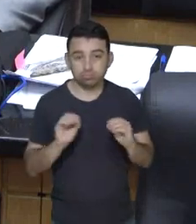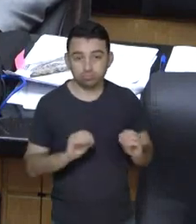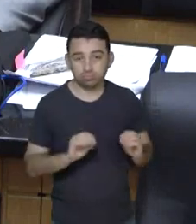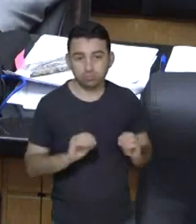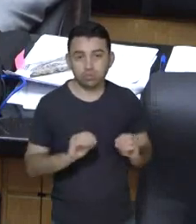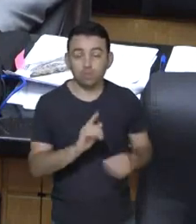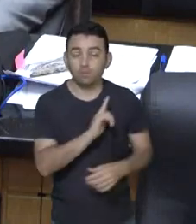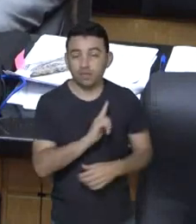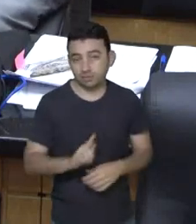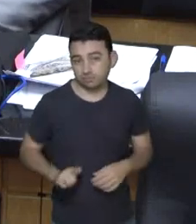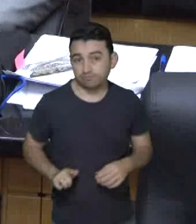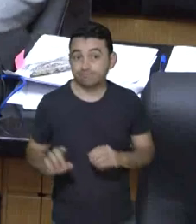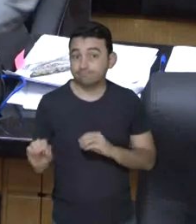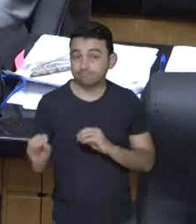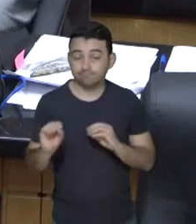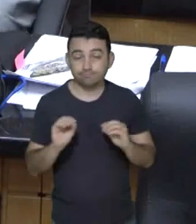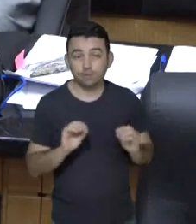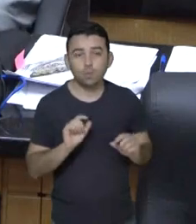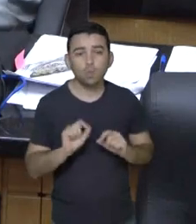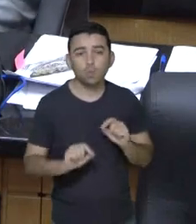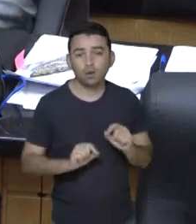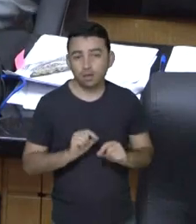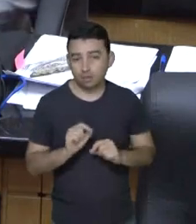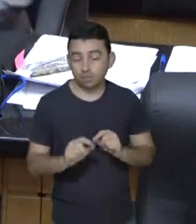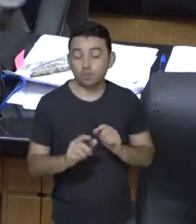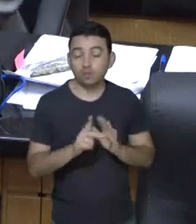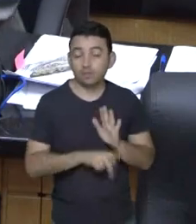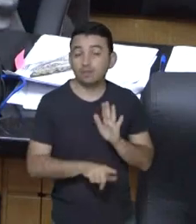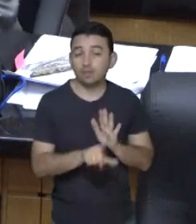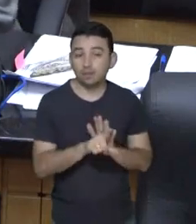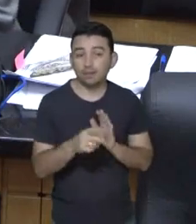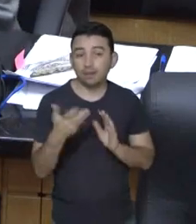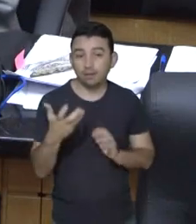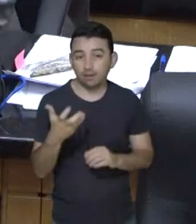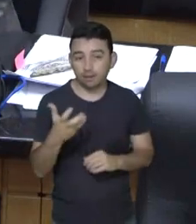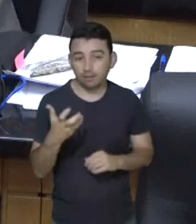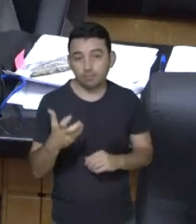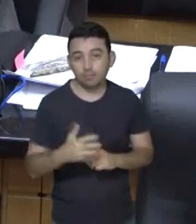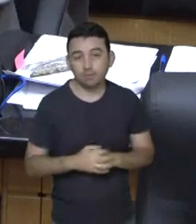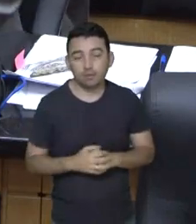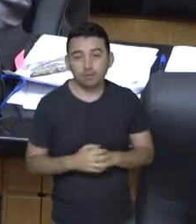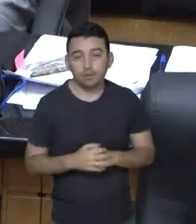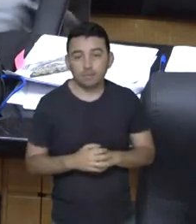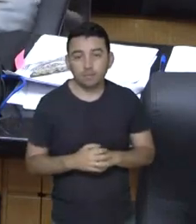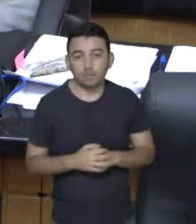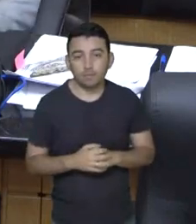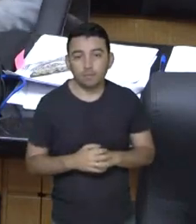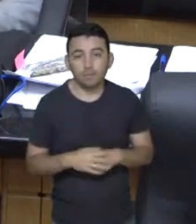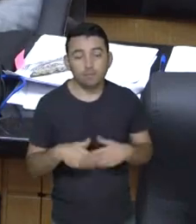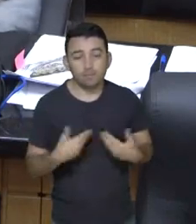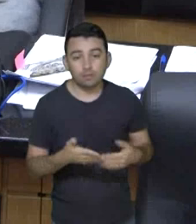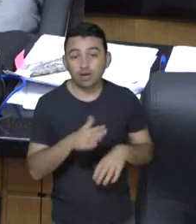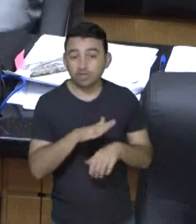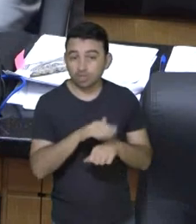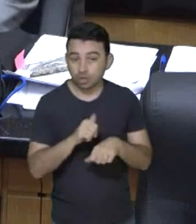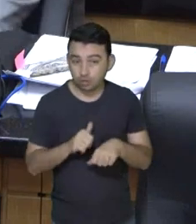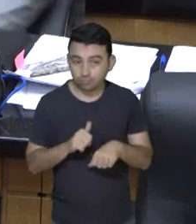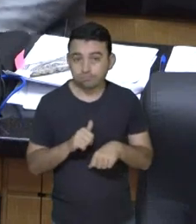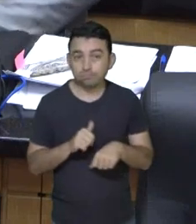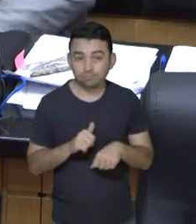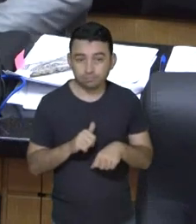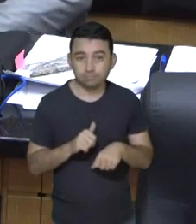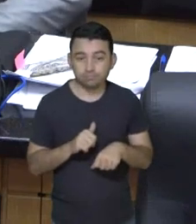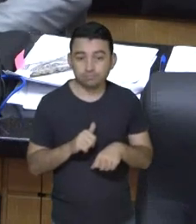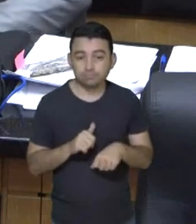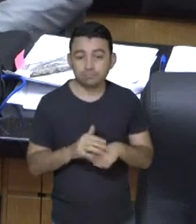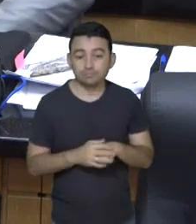de transição, o que pretende o projeto de lei? O projeto de lei diz que a convocação será